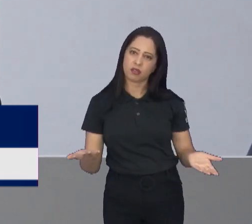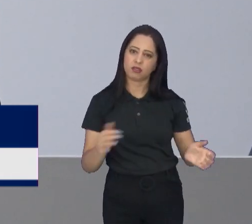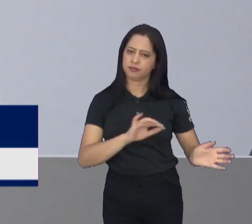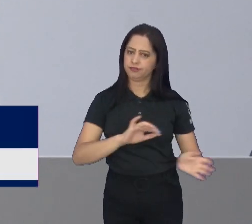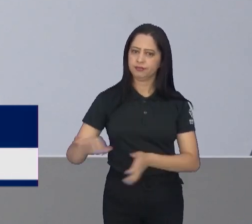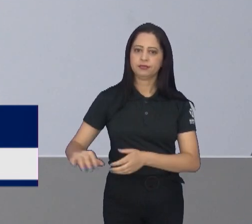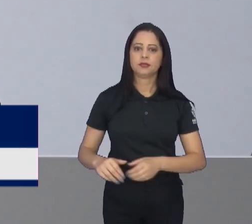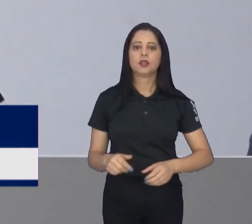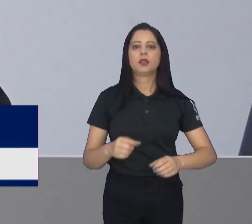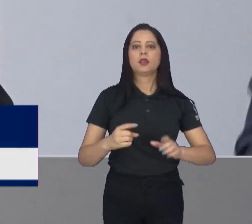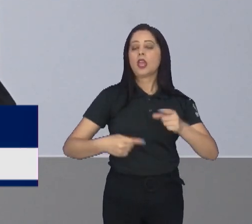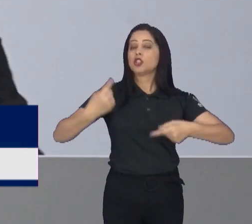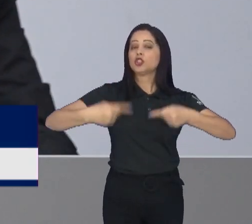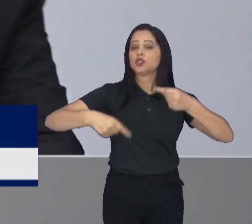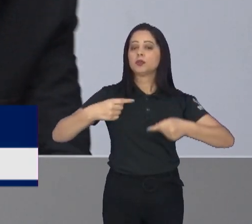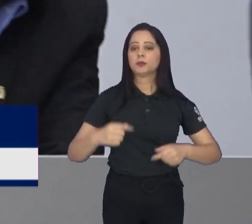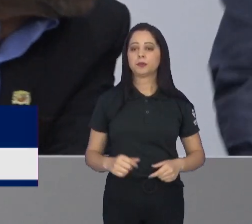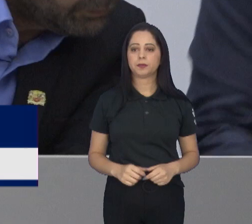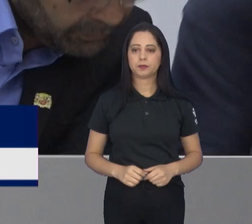Em discussão, o processo.